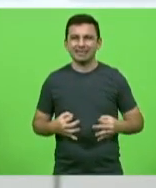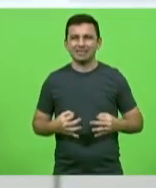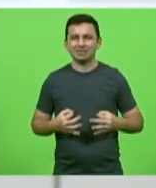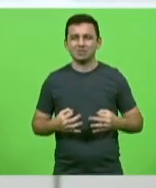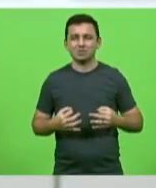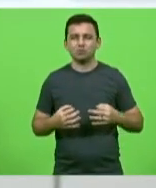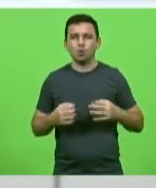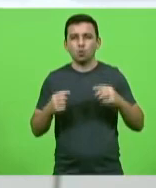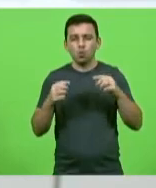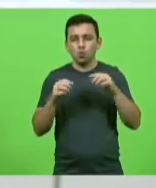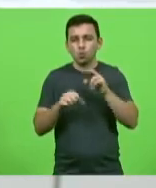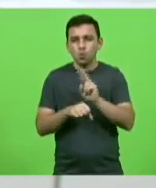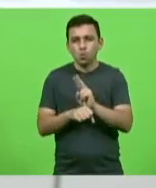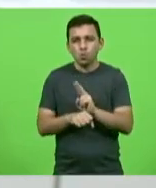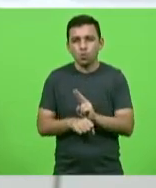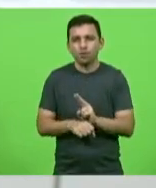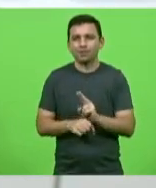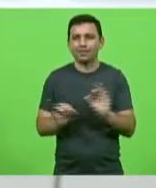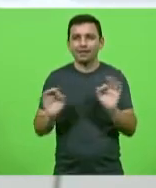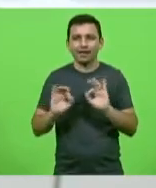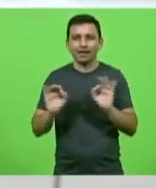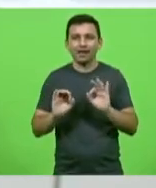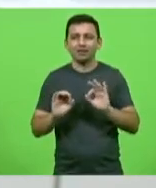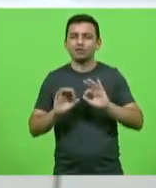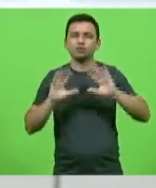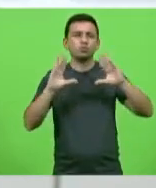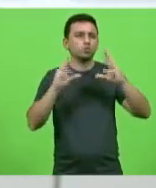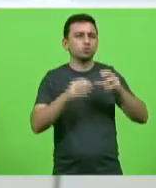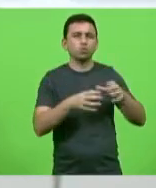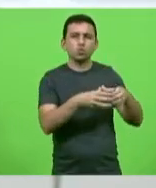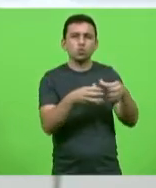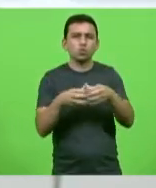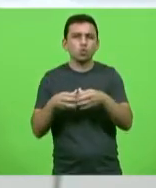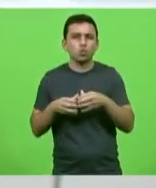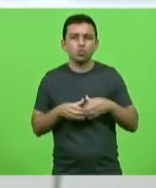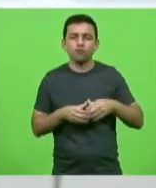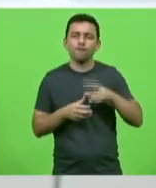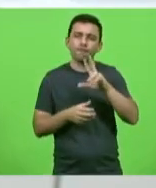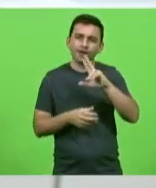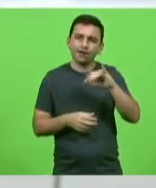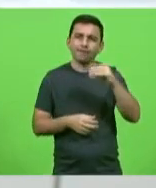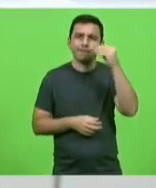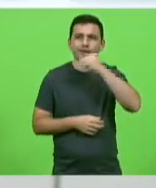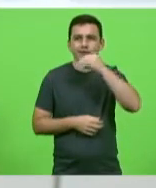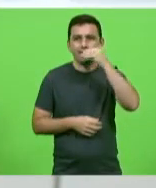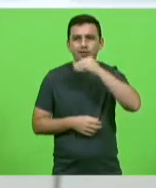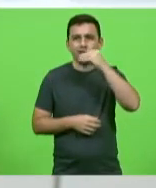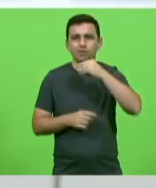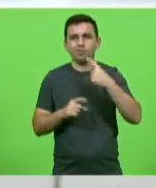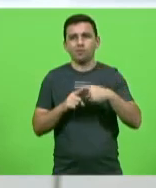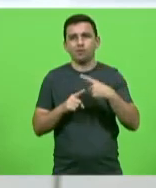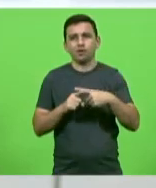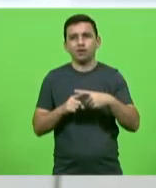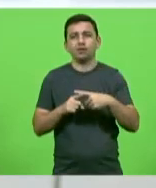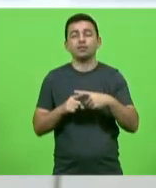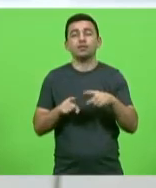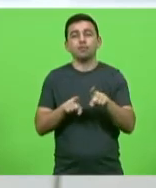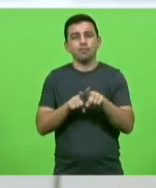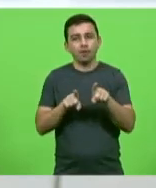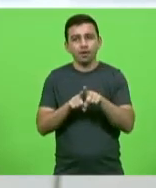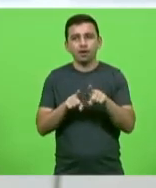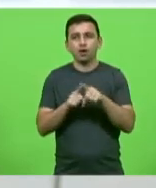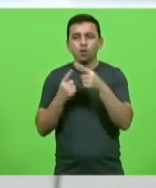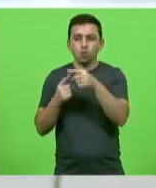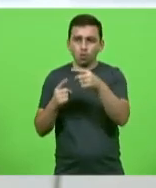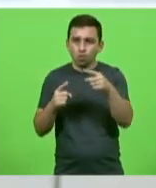pública enfraquece todas as restituições e mais ameaça o próprio estado democrático